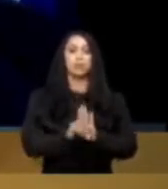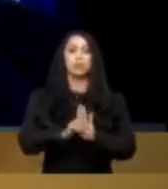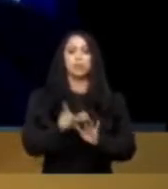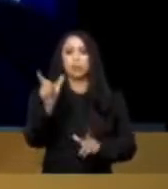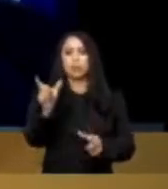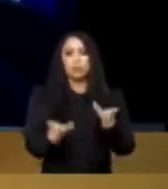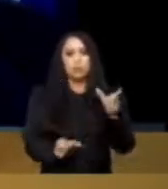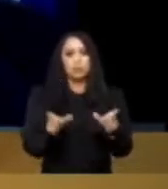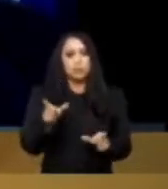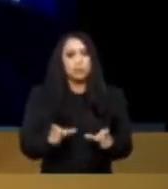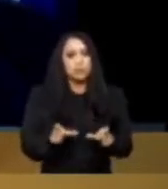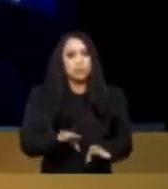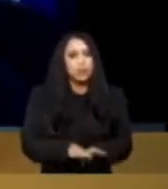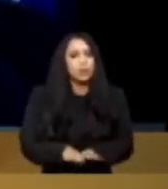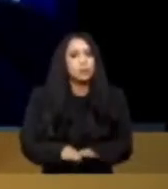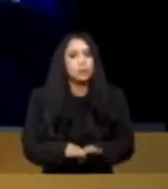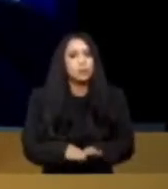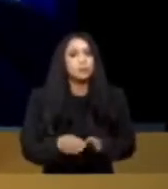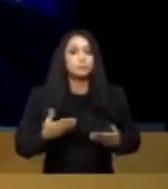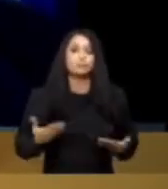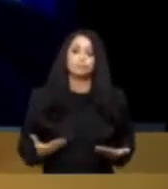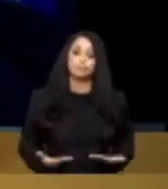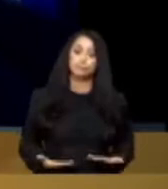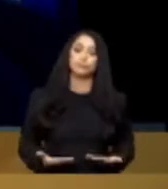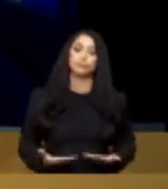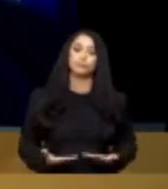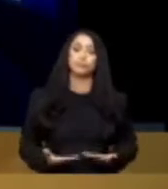individuais homogêneos. Desse modo,